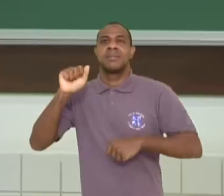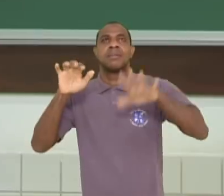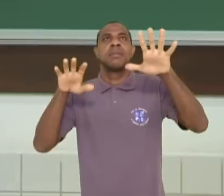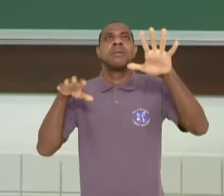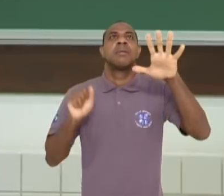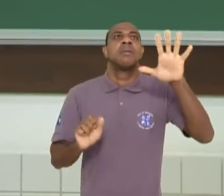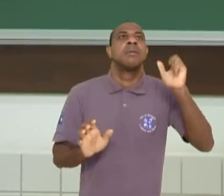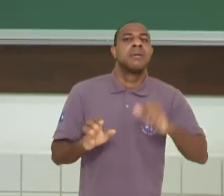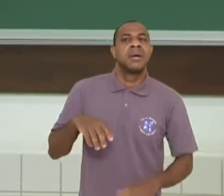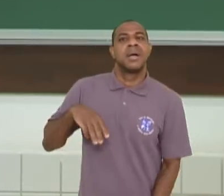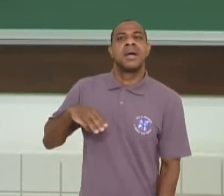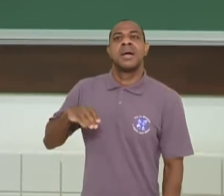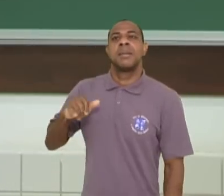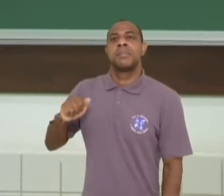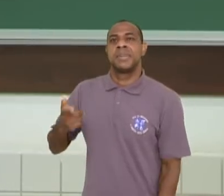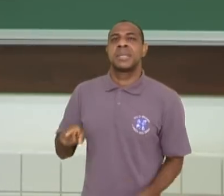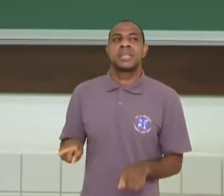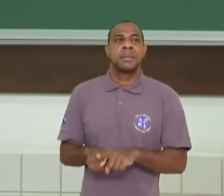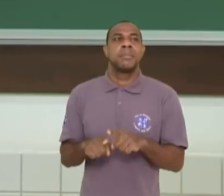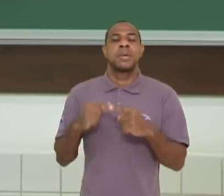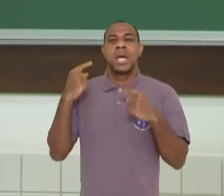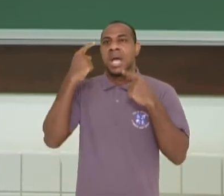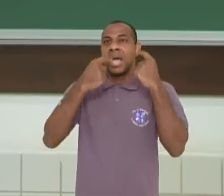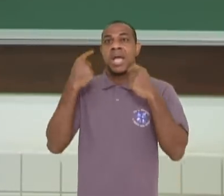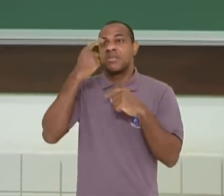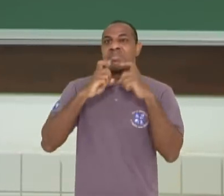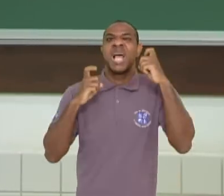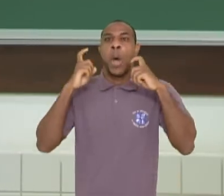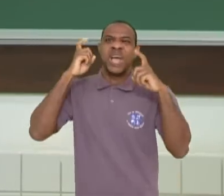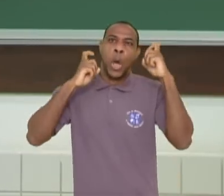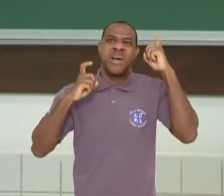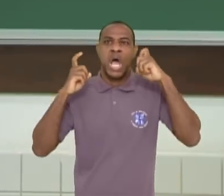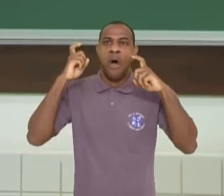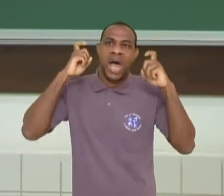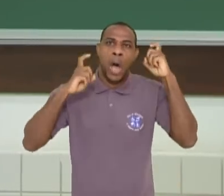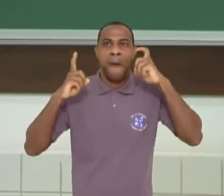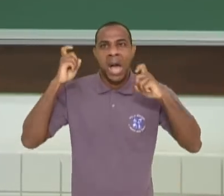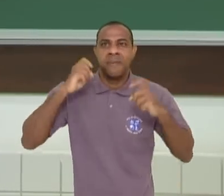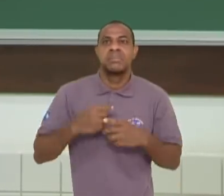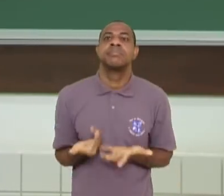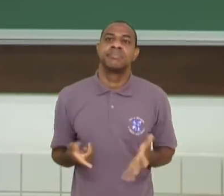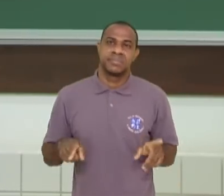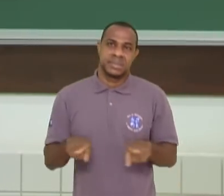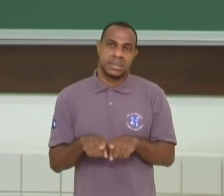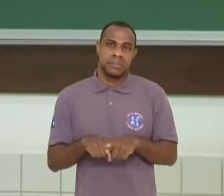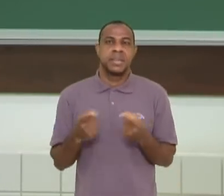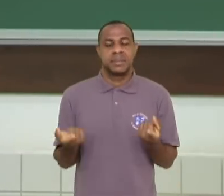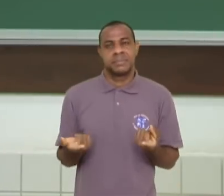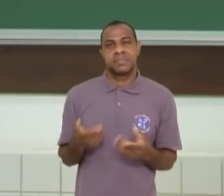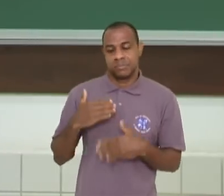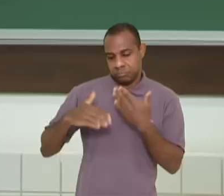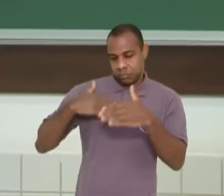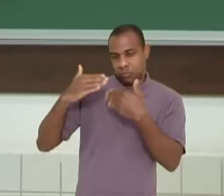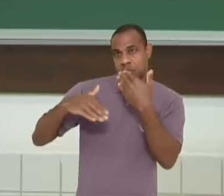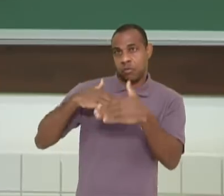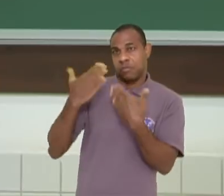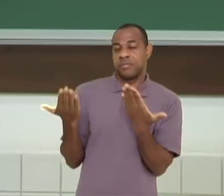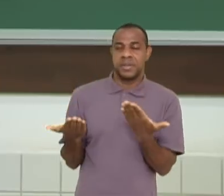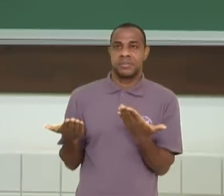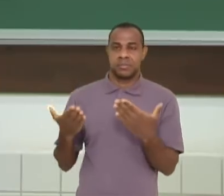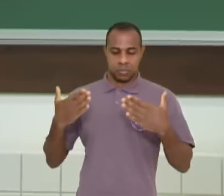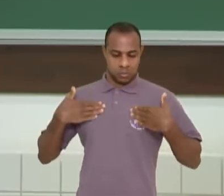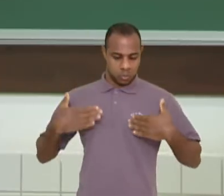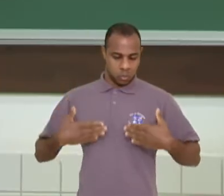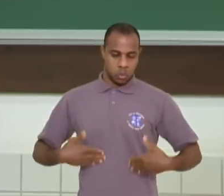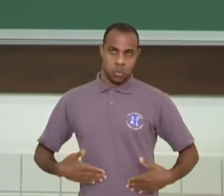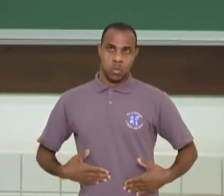de expressão, como os praticantes que vão estar ali precisam se expressar, você acaba desenvolvendo e muito as expressões corporais,